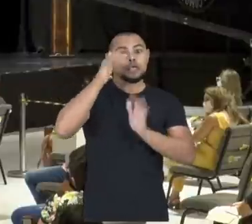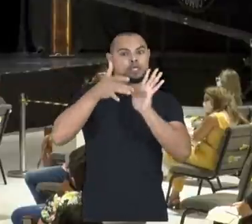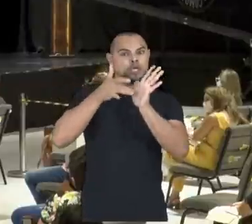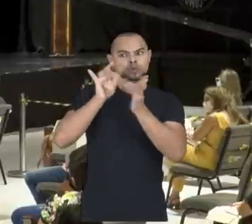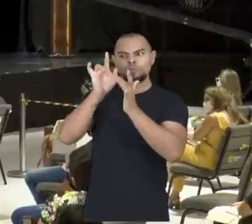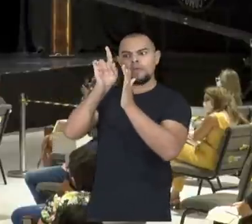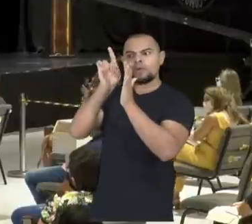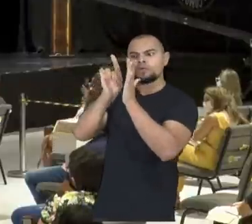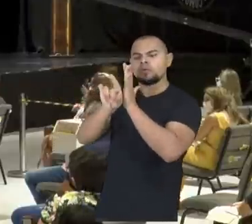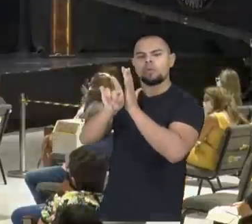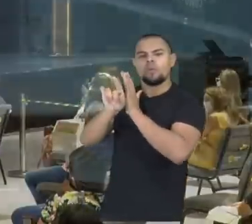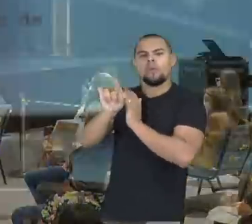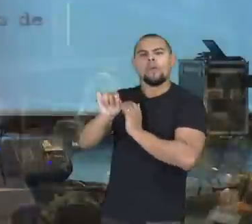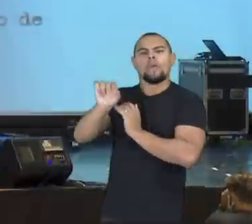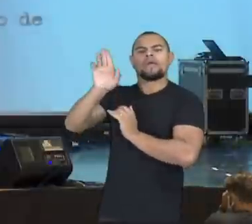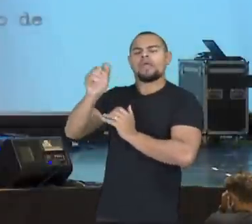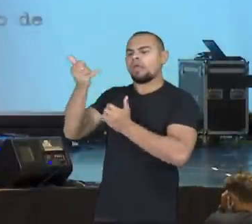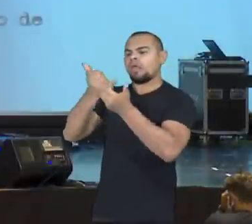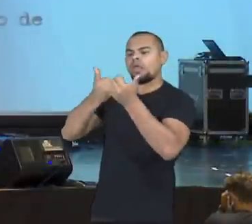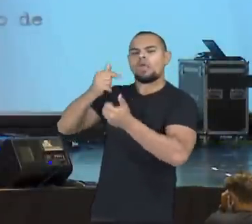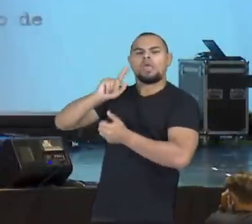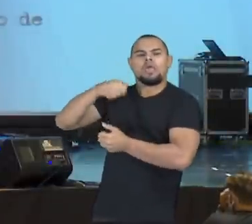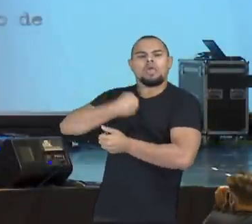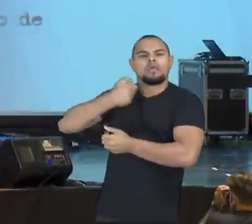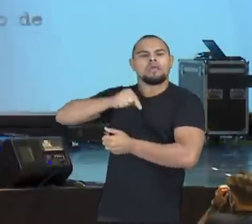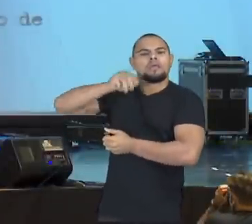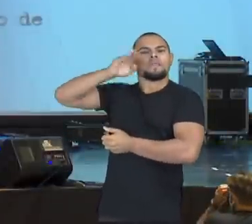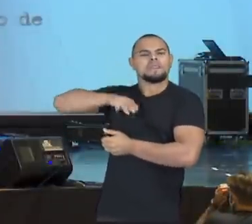quem dizem que eu sou, é essencial.